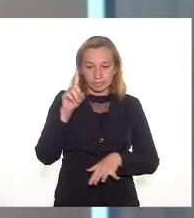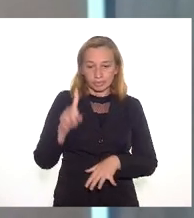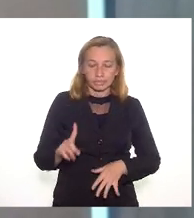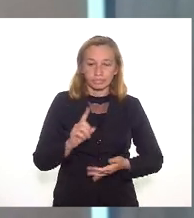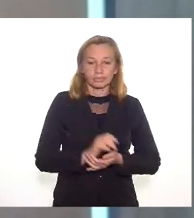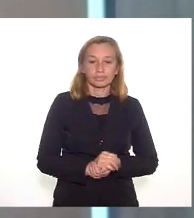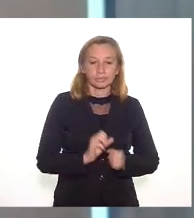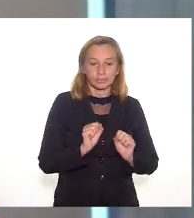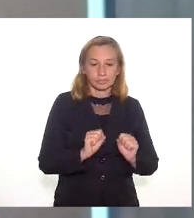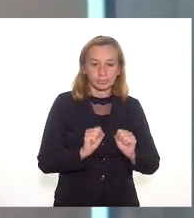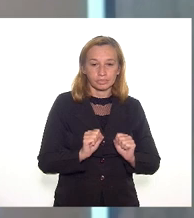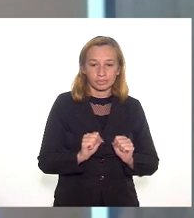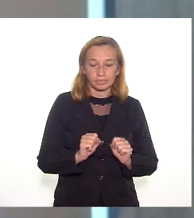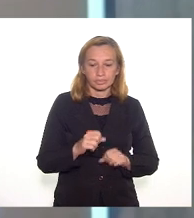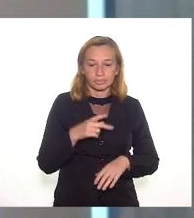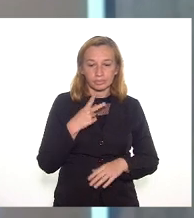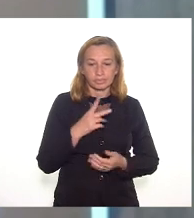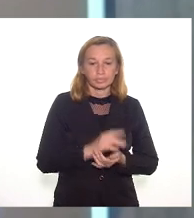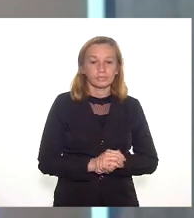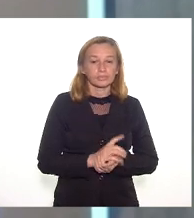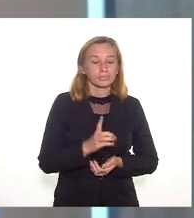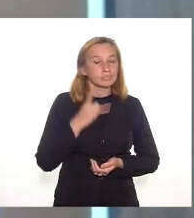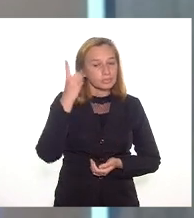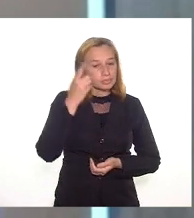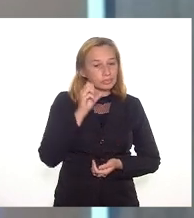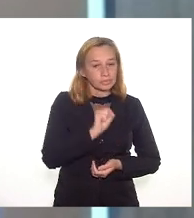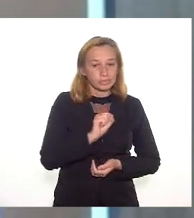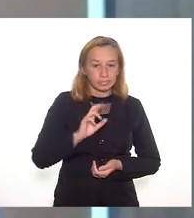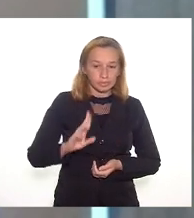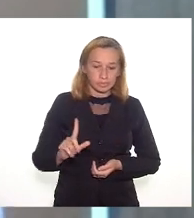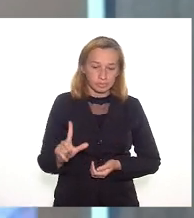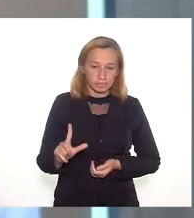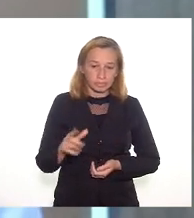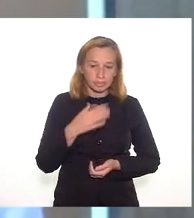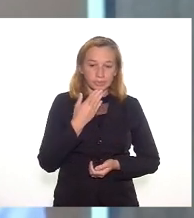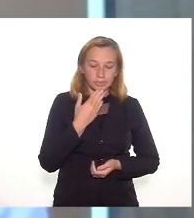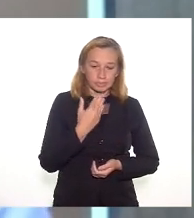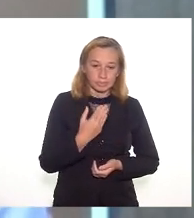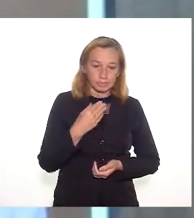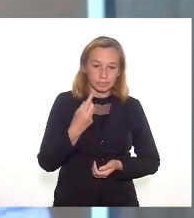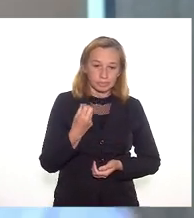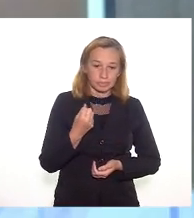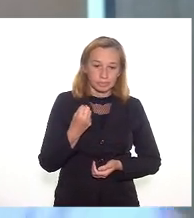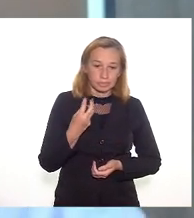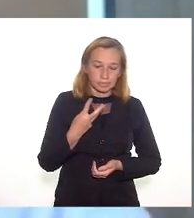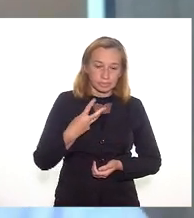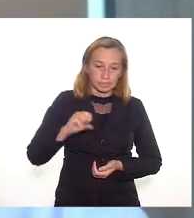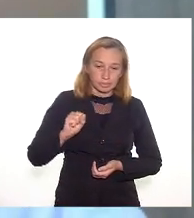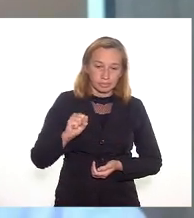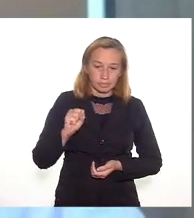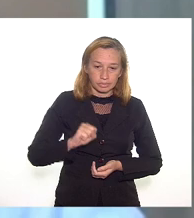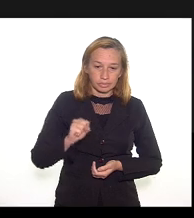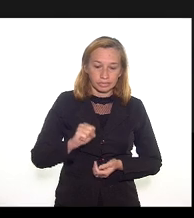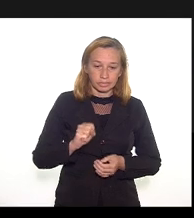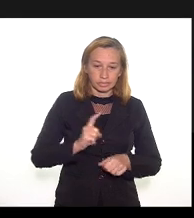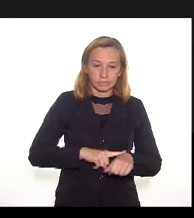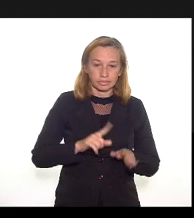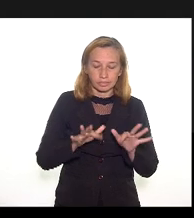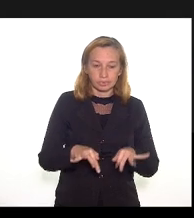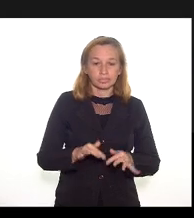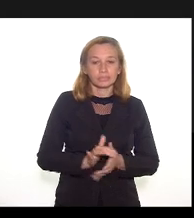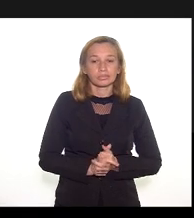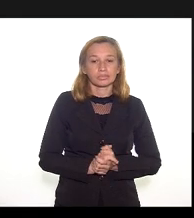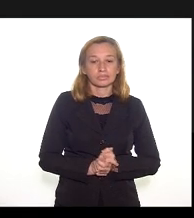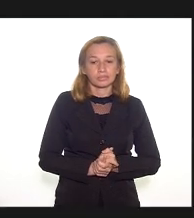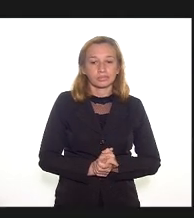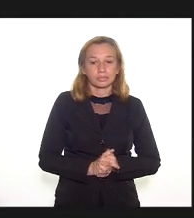computar. O deputado Samuel ou a Lafaya pediu aí 30 segundos e eu passo para o expediente final. Minha querida,